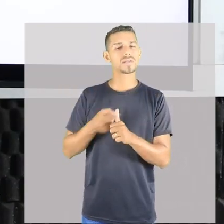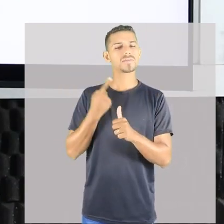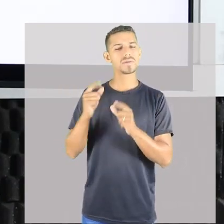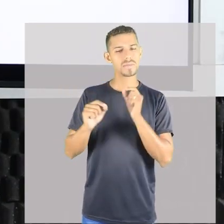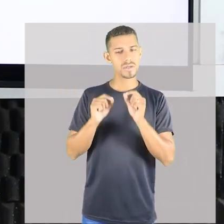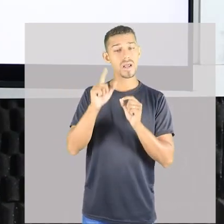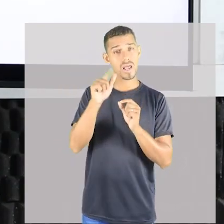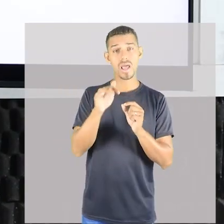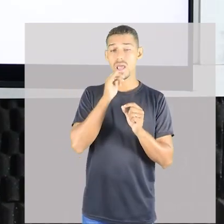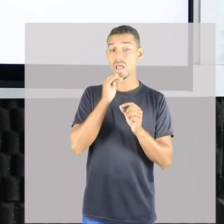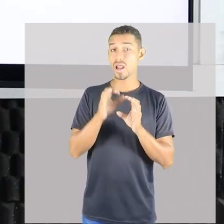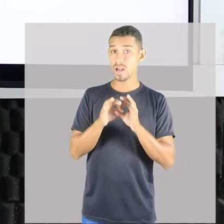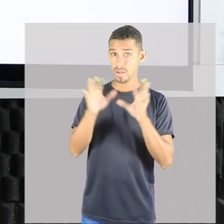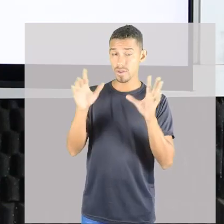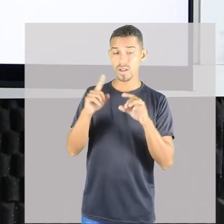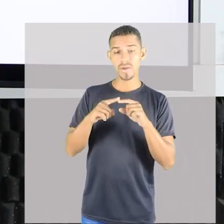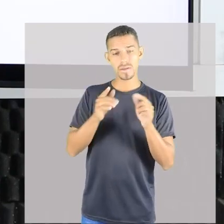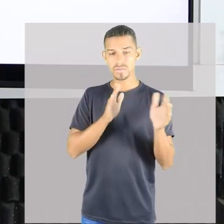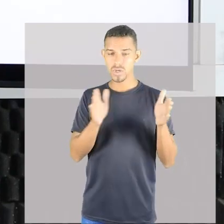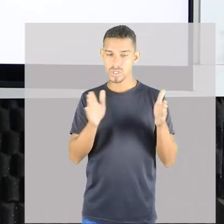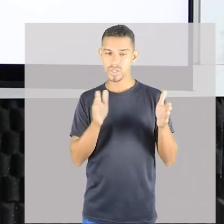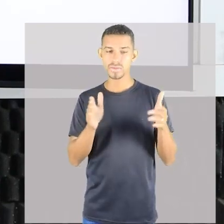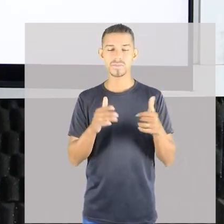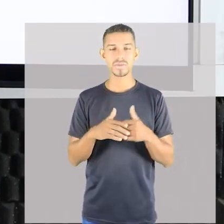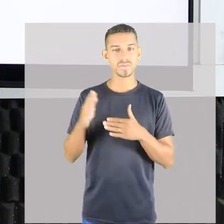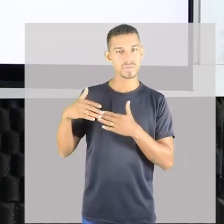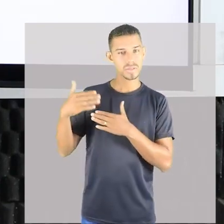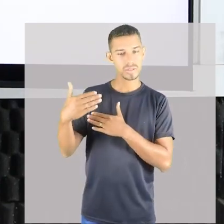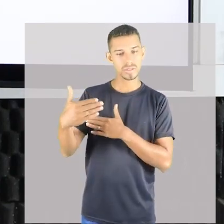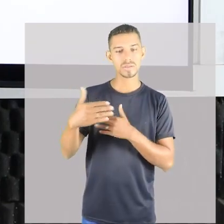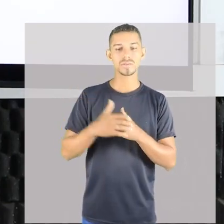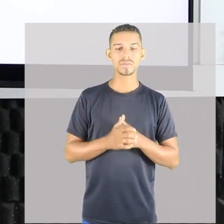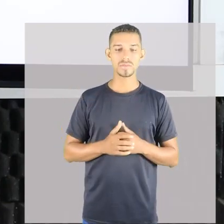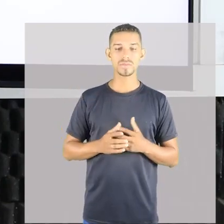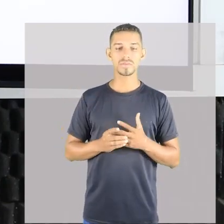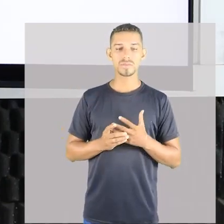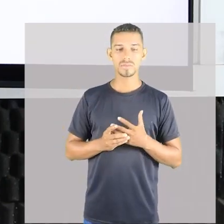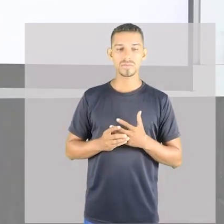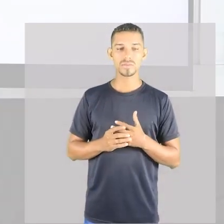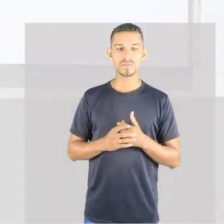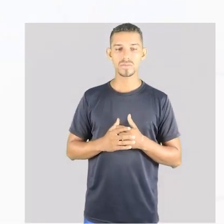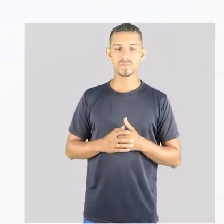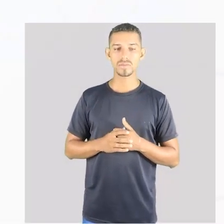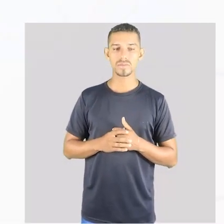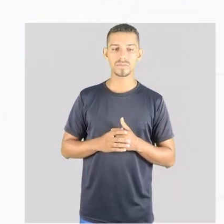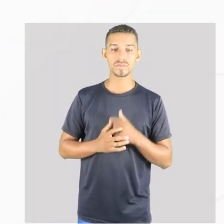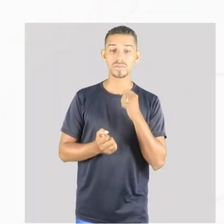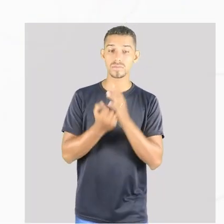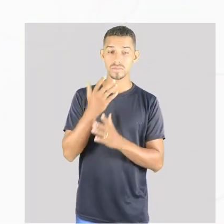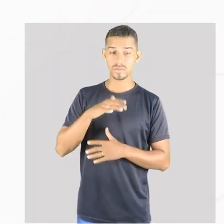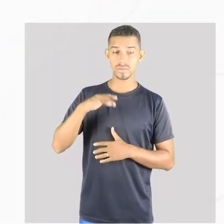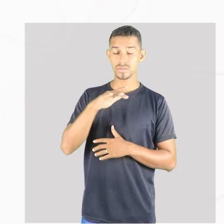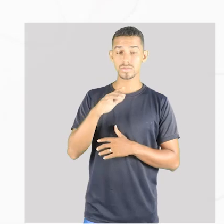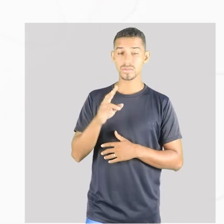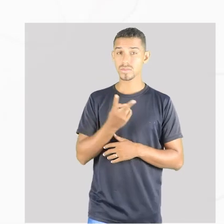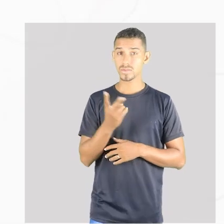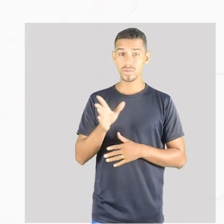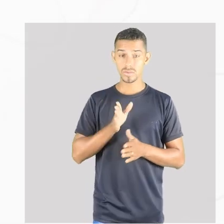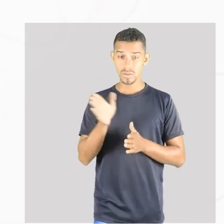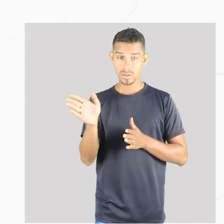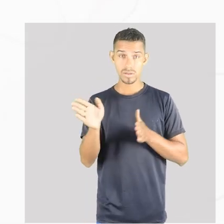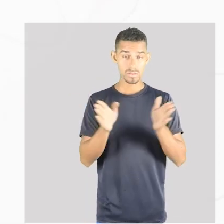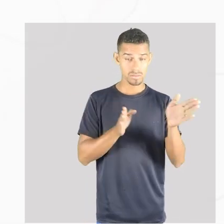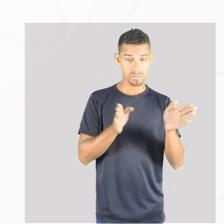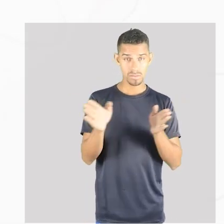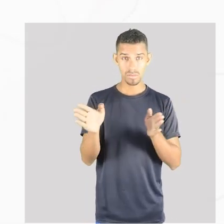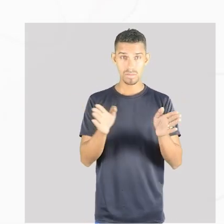uma fase liberal, mais moderada. Vamos ver um pouco mais sobre esses momentos. Surge a dualidade de poderes,